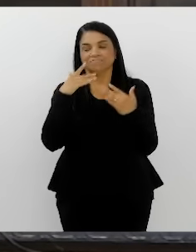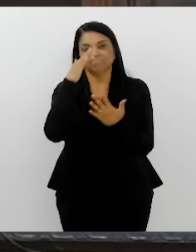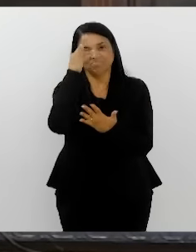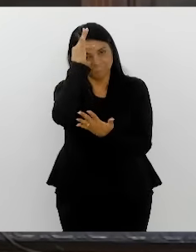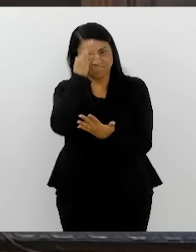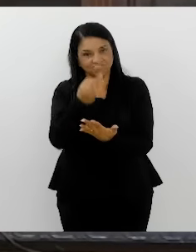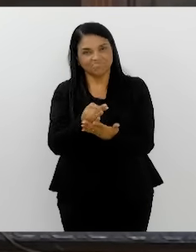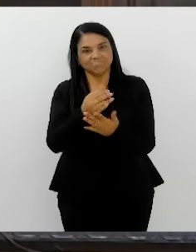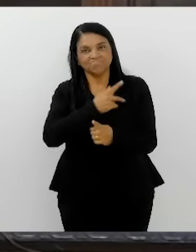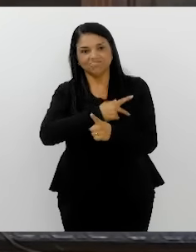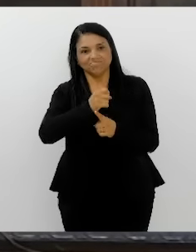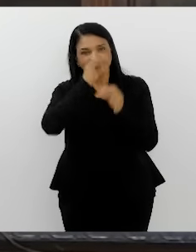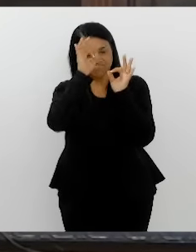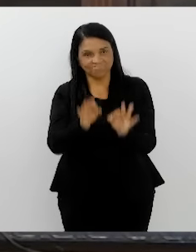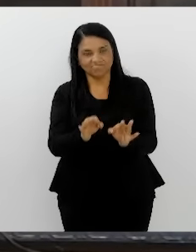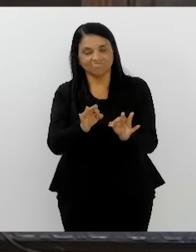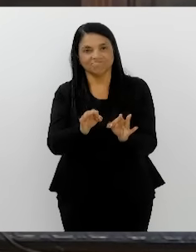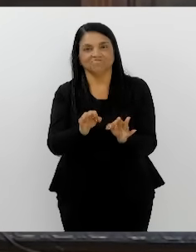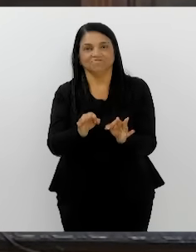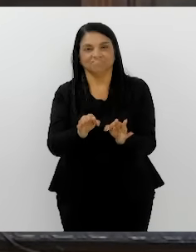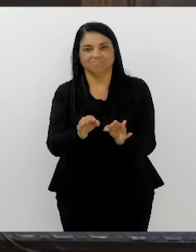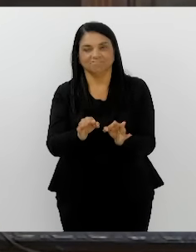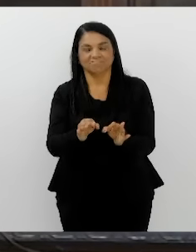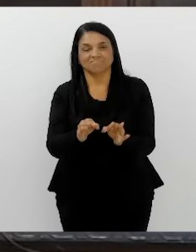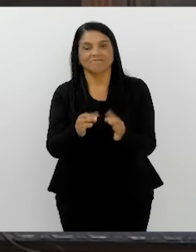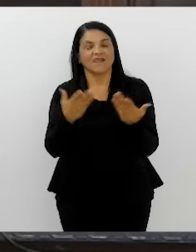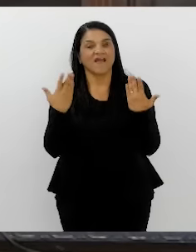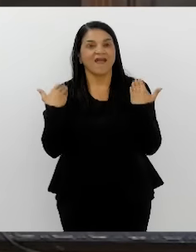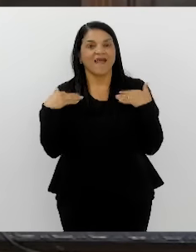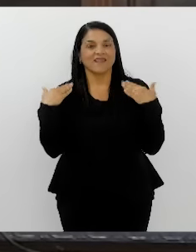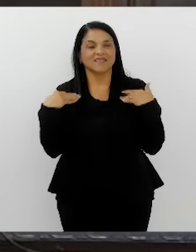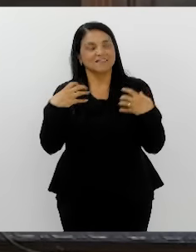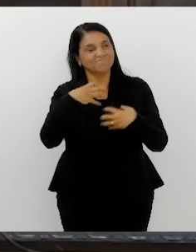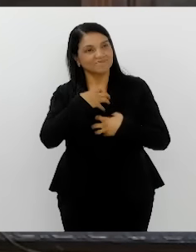queria dizer o seguinte: é uma alegria estar aqui,